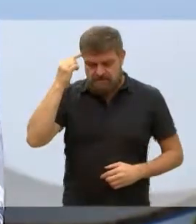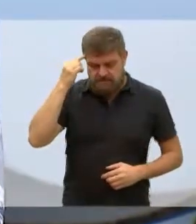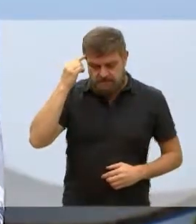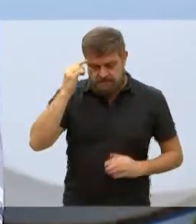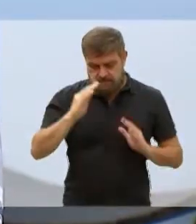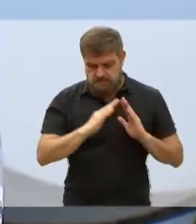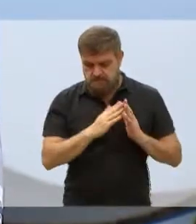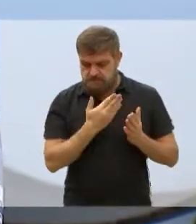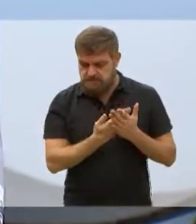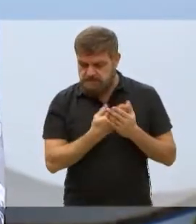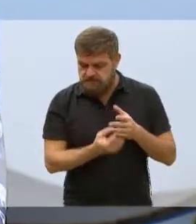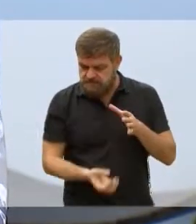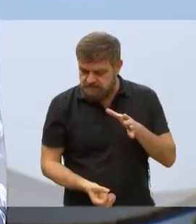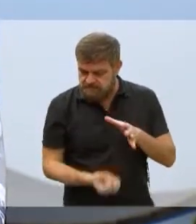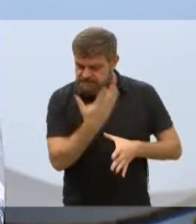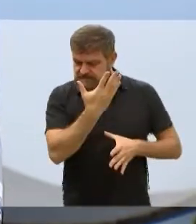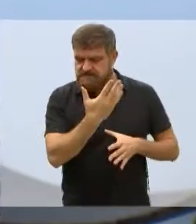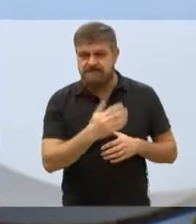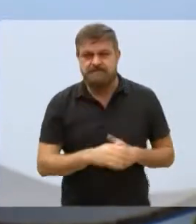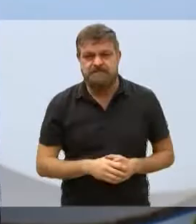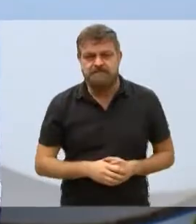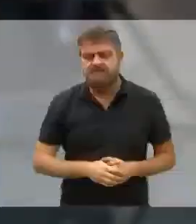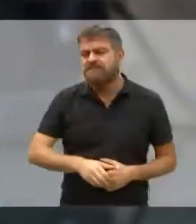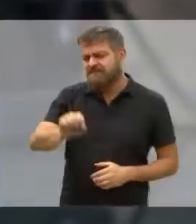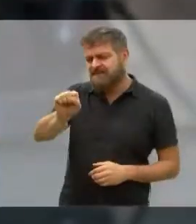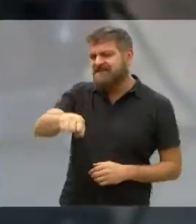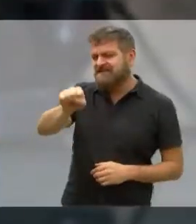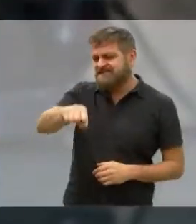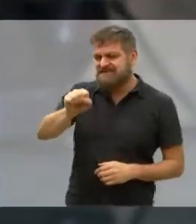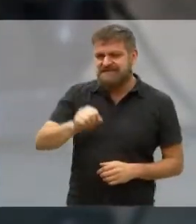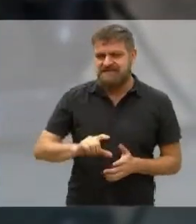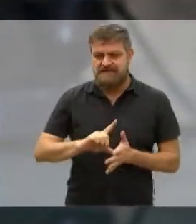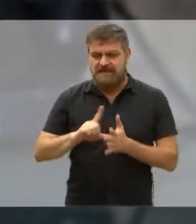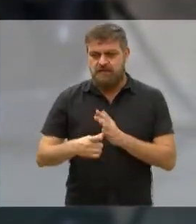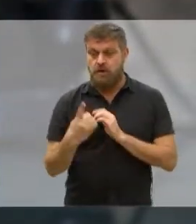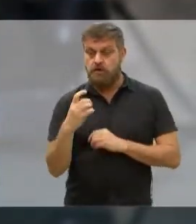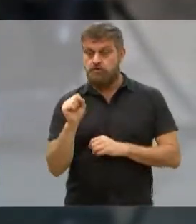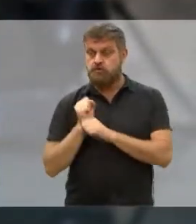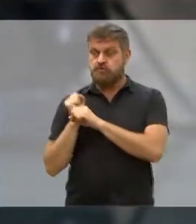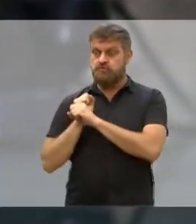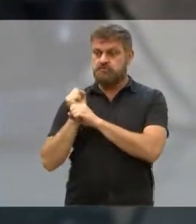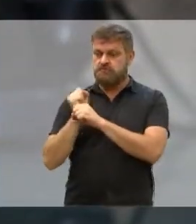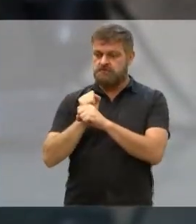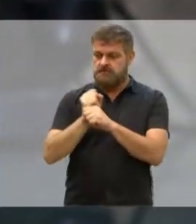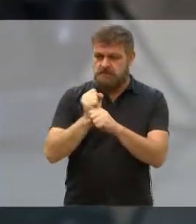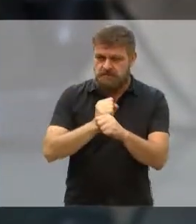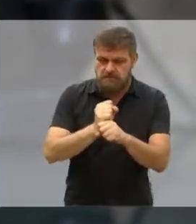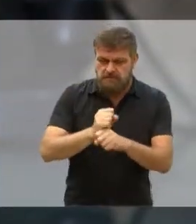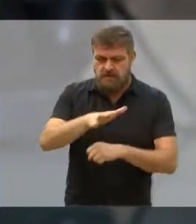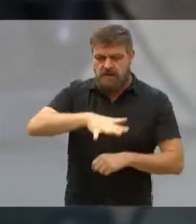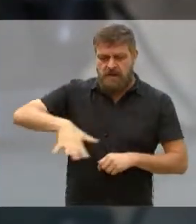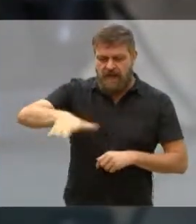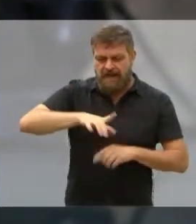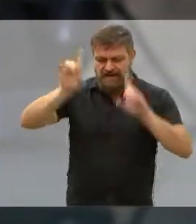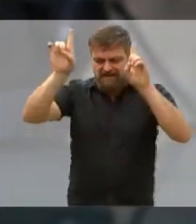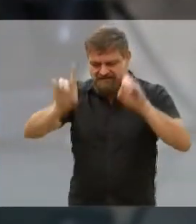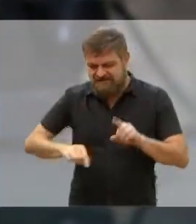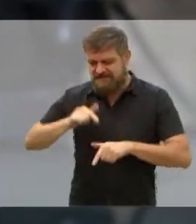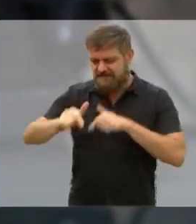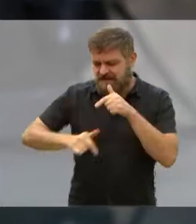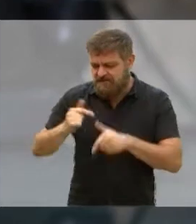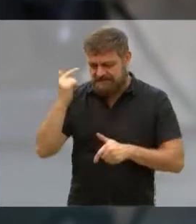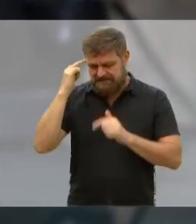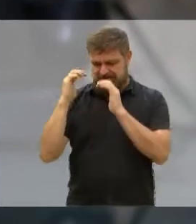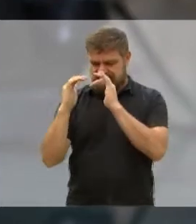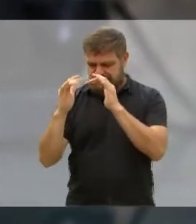acho que uma escola vai ser o canal. Exatamente. Depois de 18 anos nessa área de pessoas com